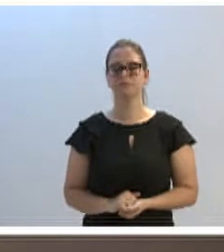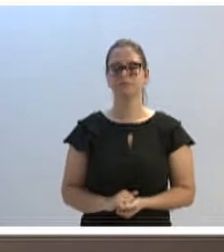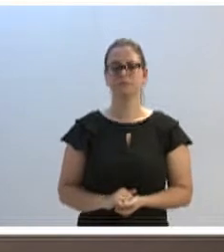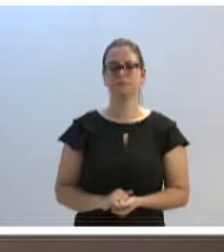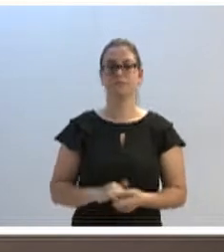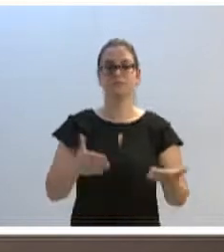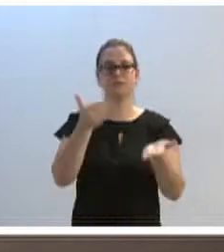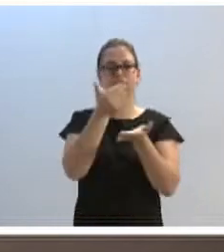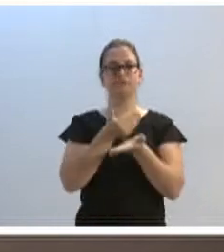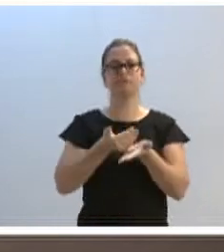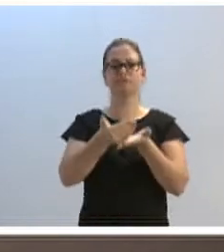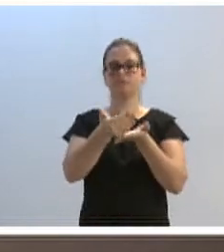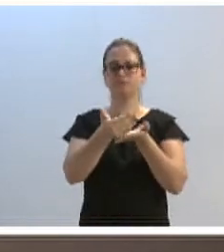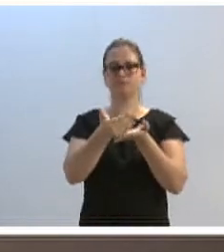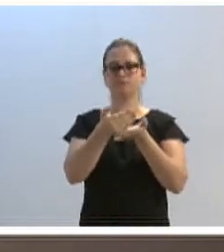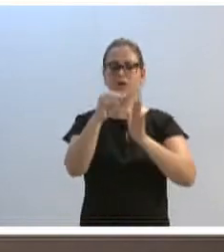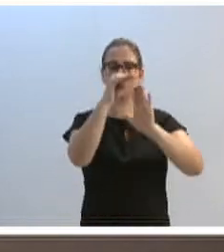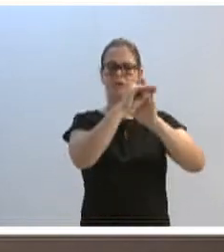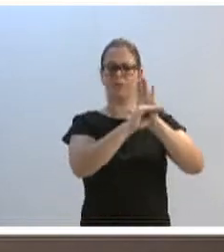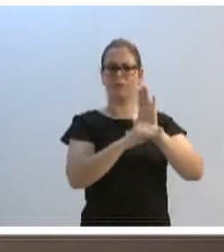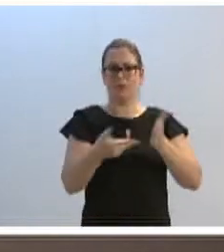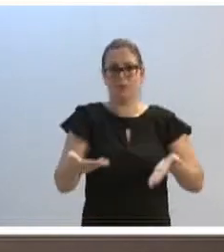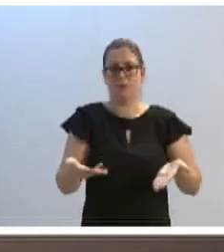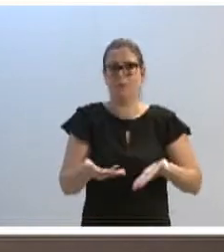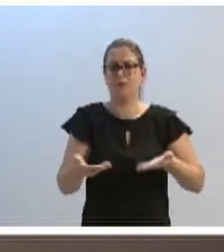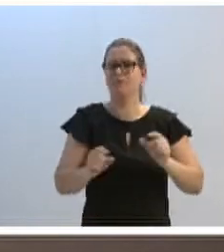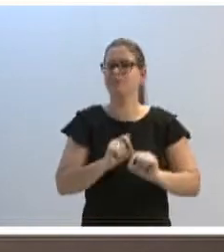Então, nós iniciaremos com a ordem do dia.